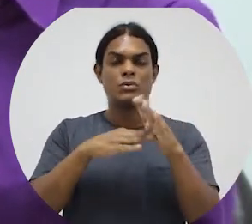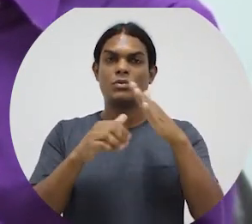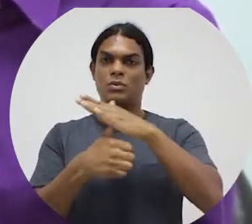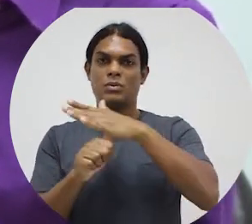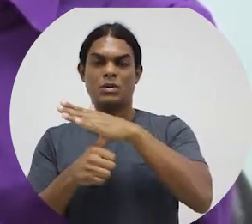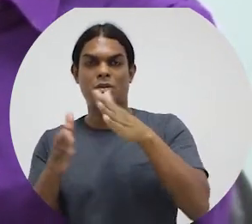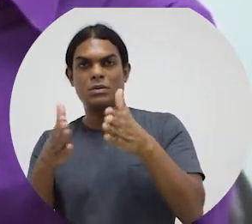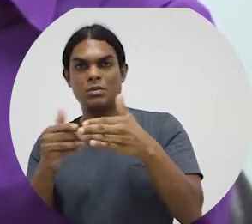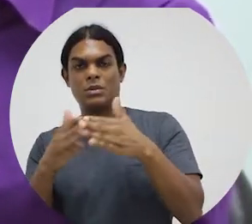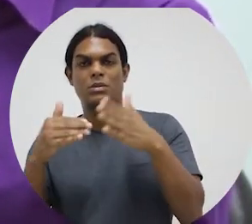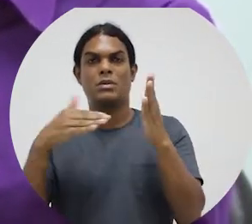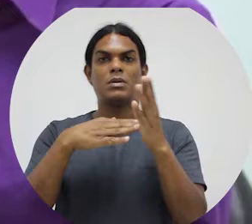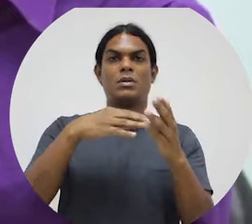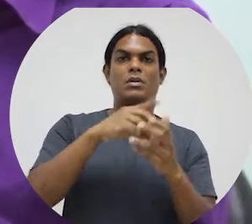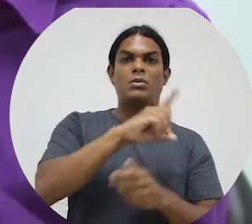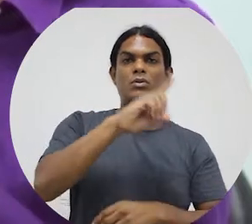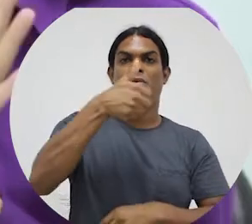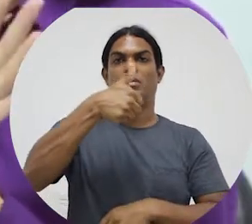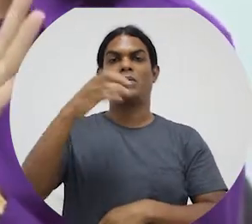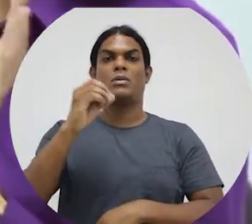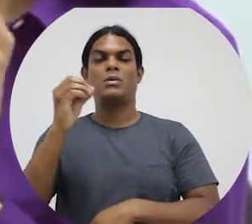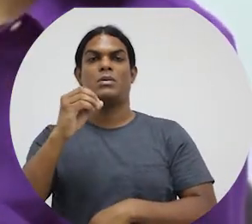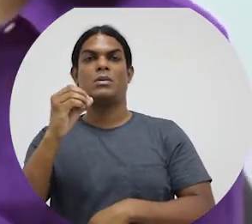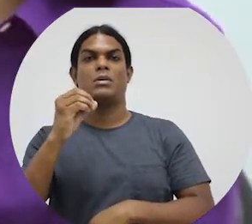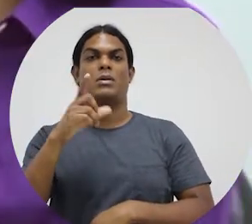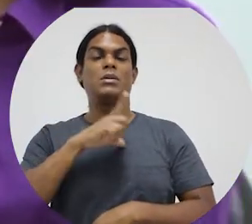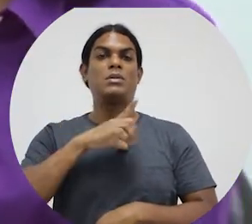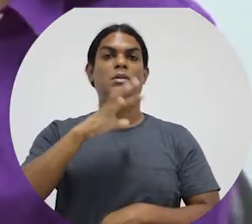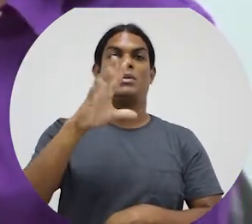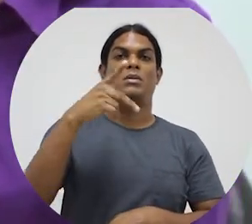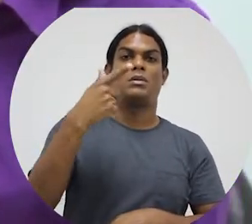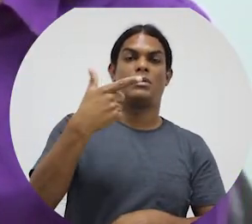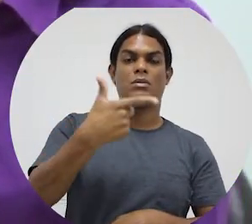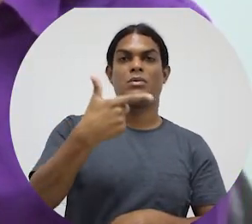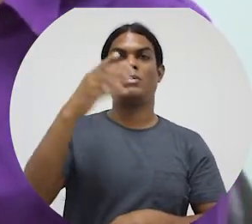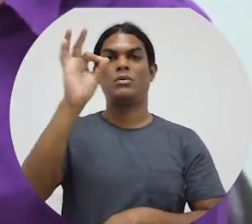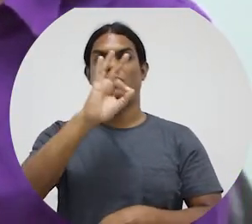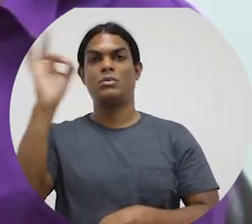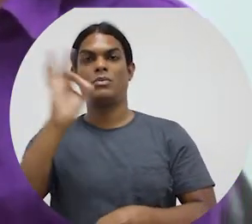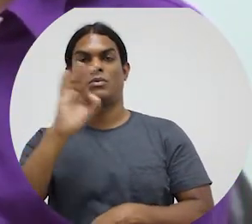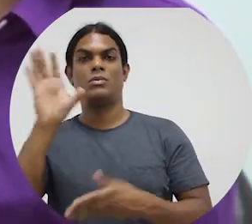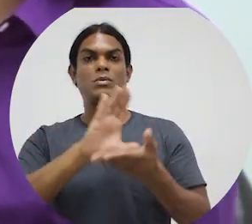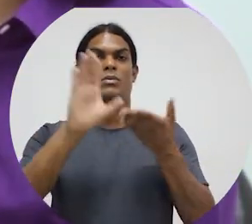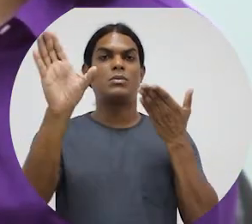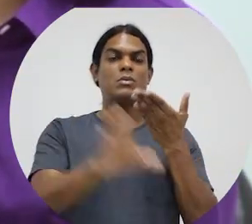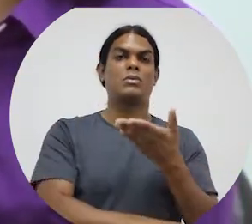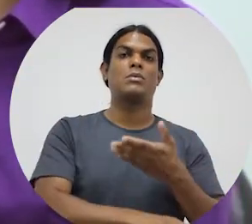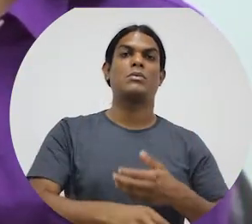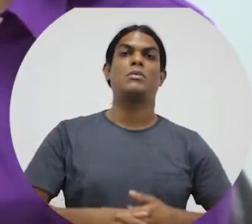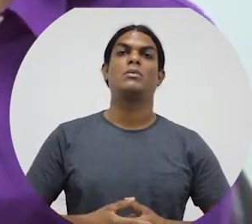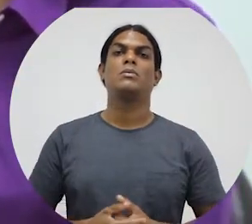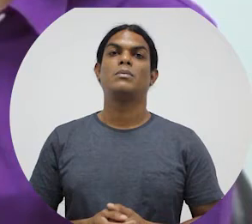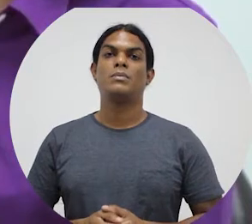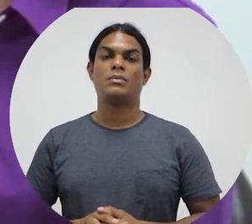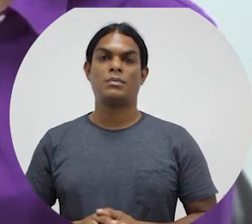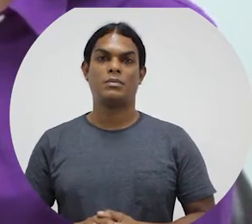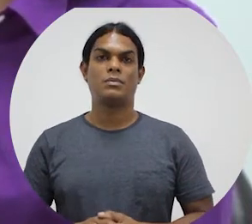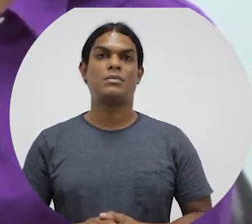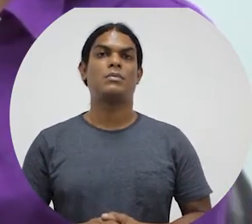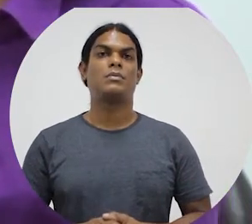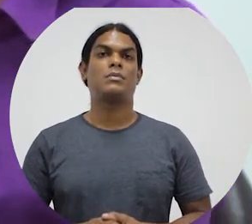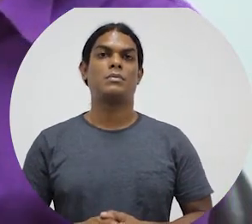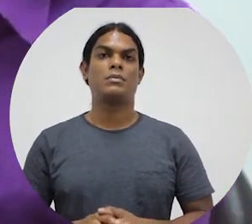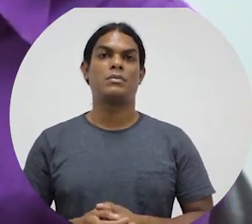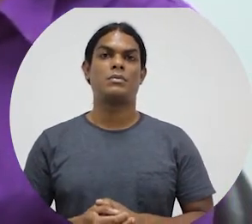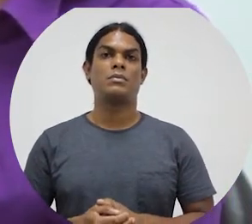pedidos até o dia 10 de cada mês ganhassem, por exemplo, 2% de desconto, que já era maior do que os descontos dados pelos